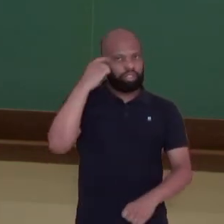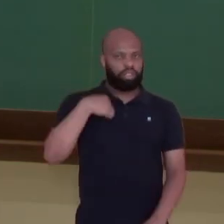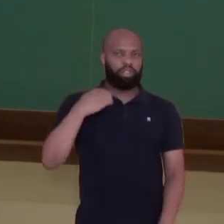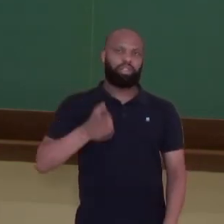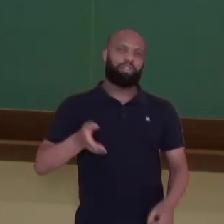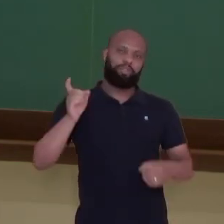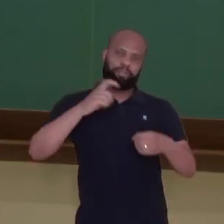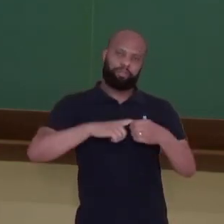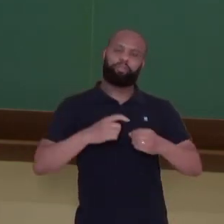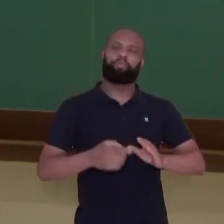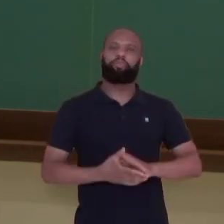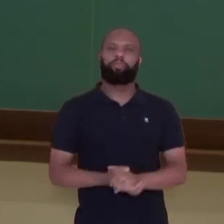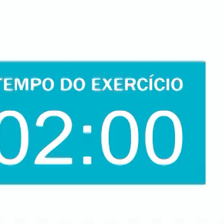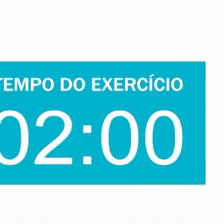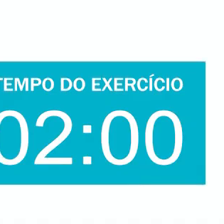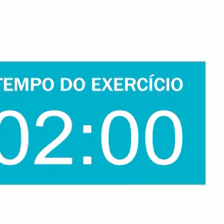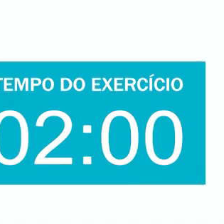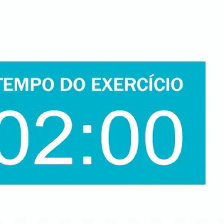e eu já retorno.